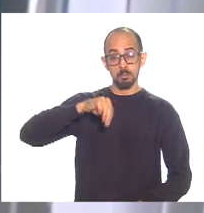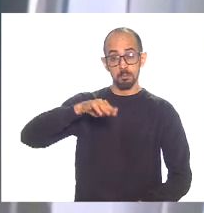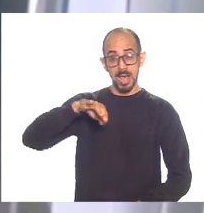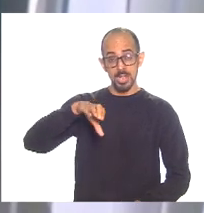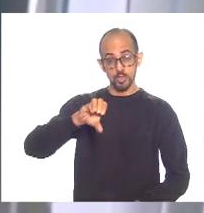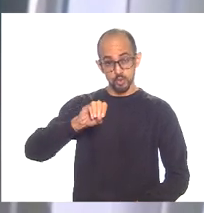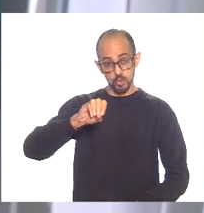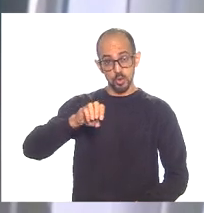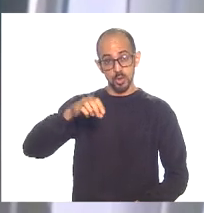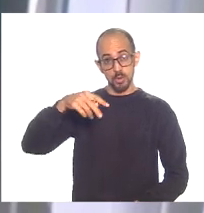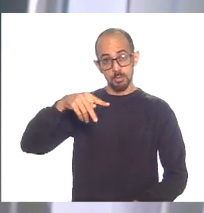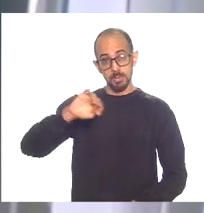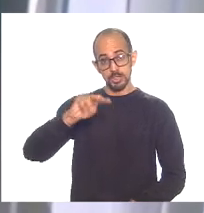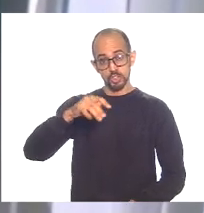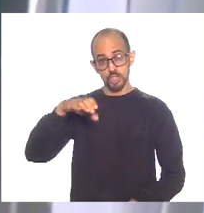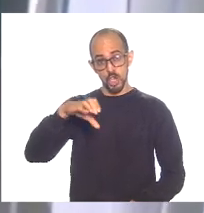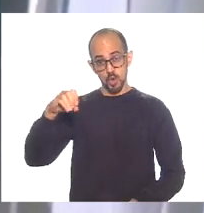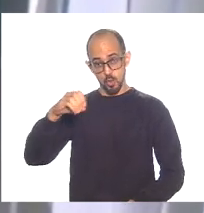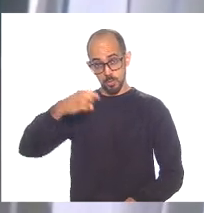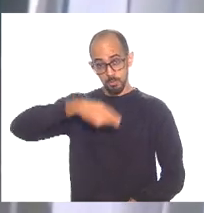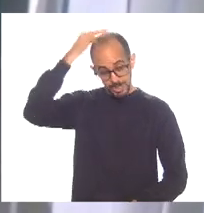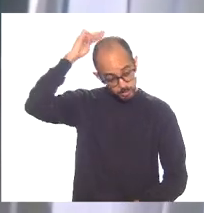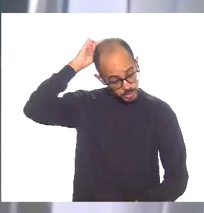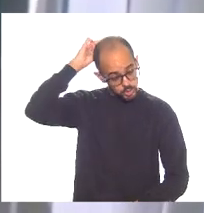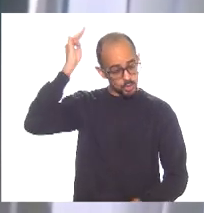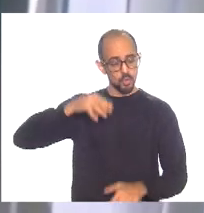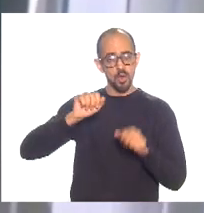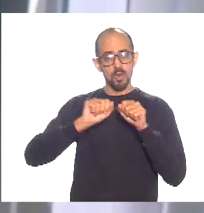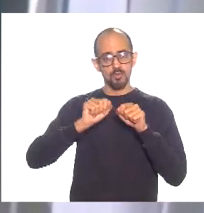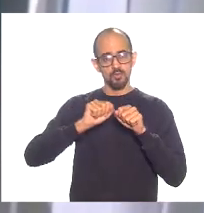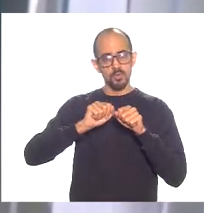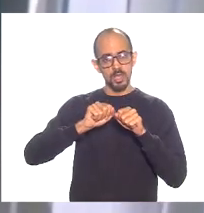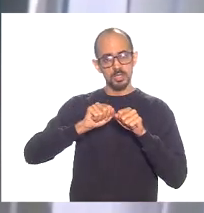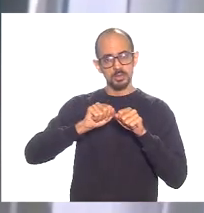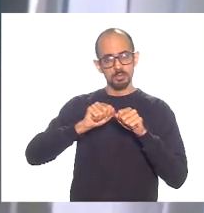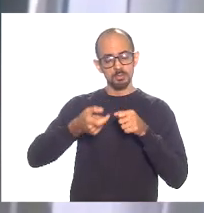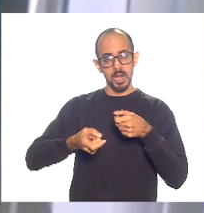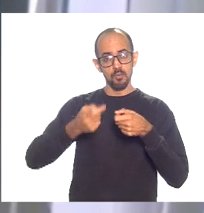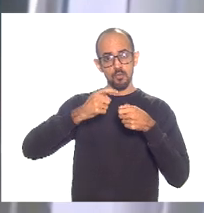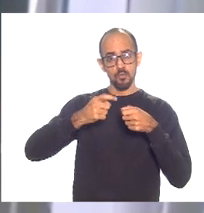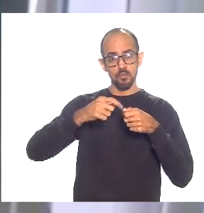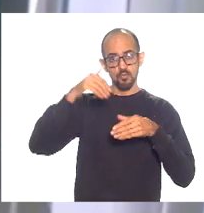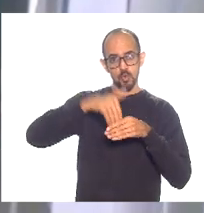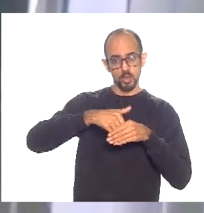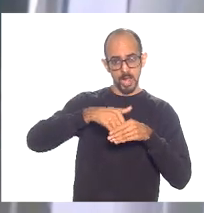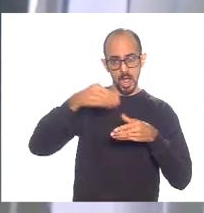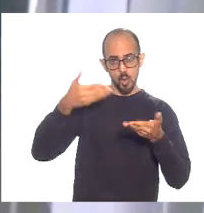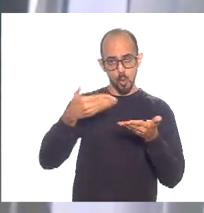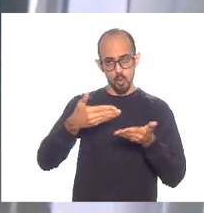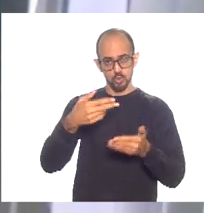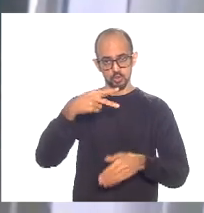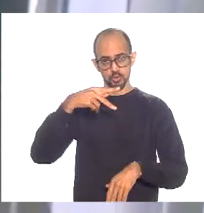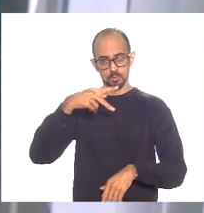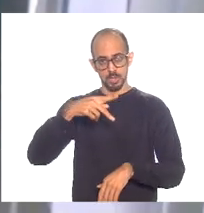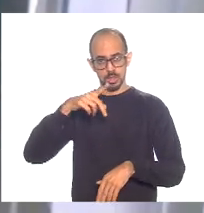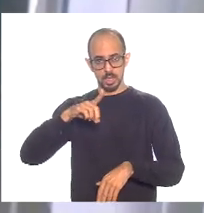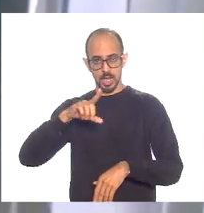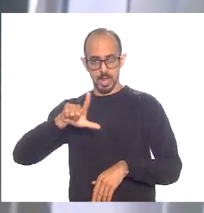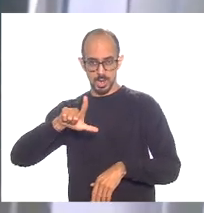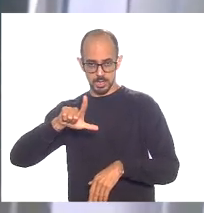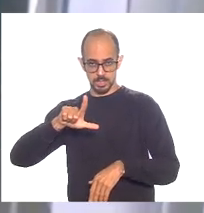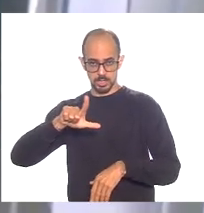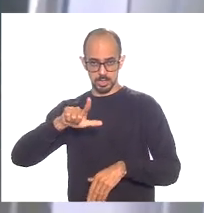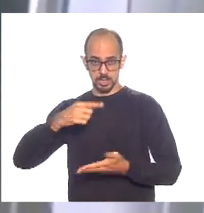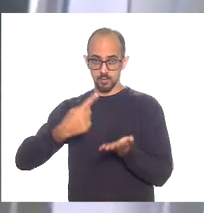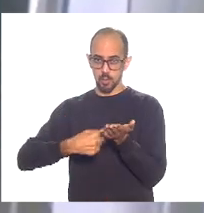ordem propondo a antecipação para hoje da votação do PDL marcada para amanhã,